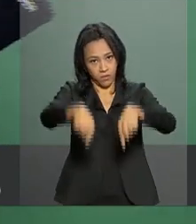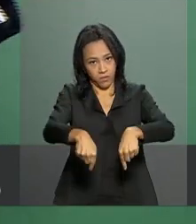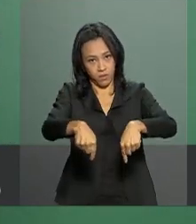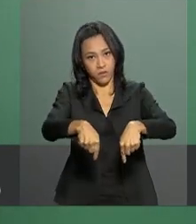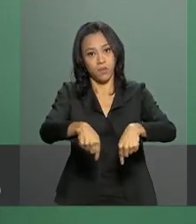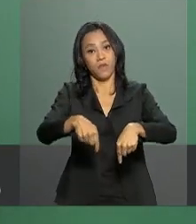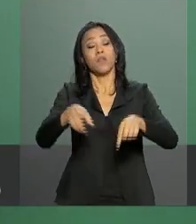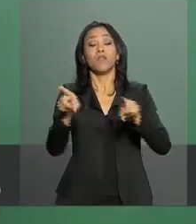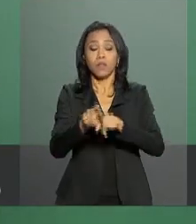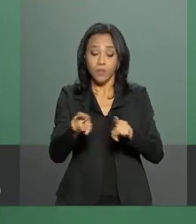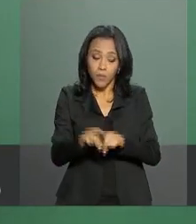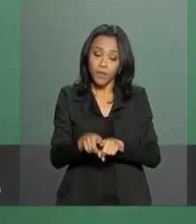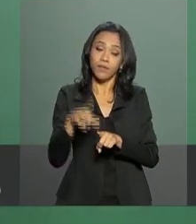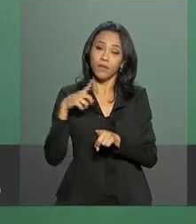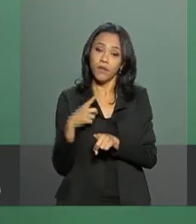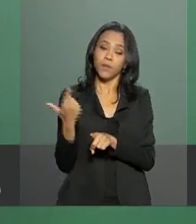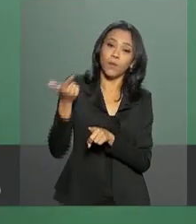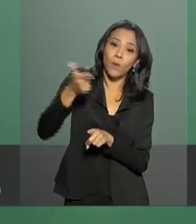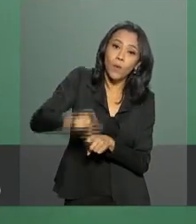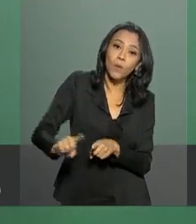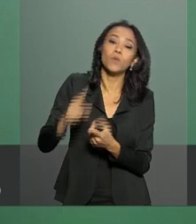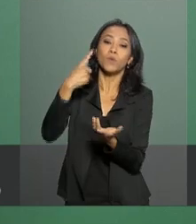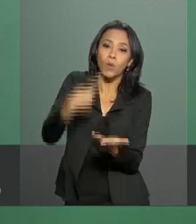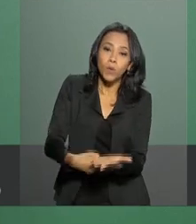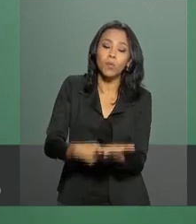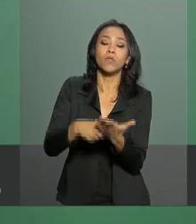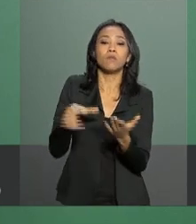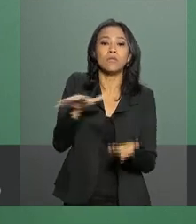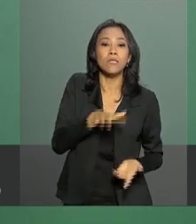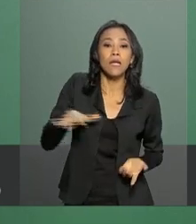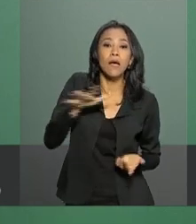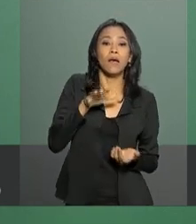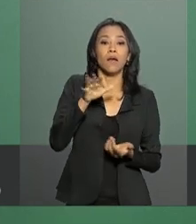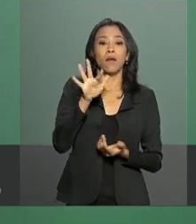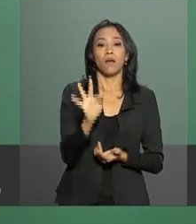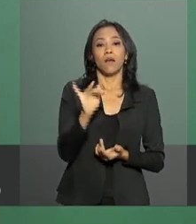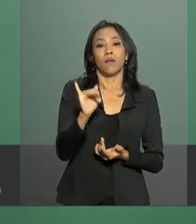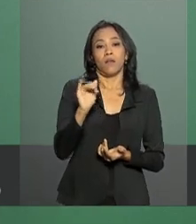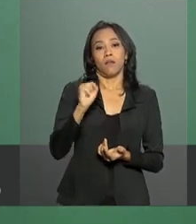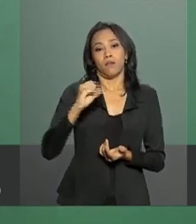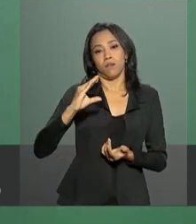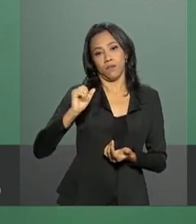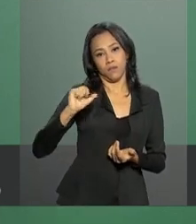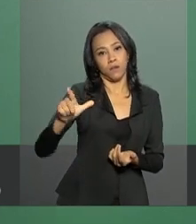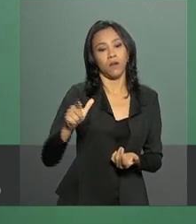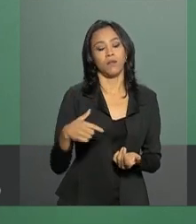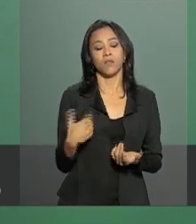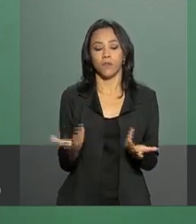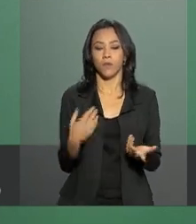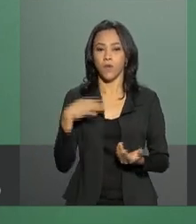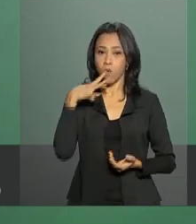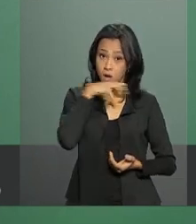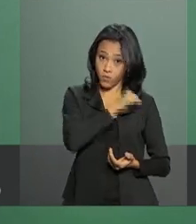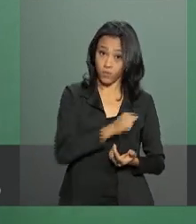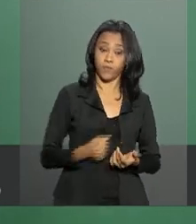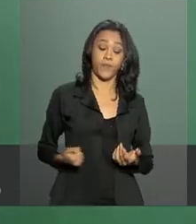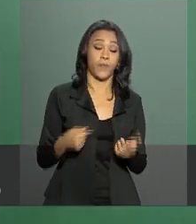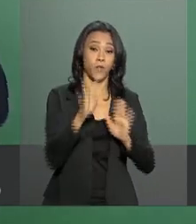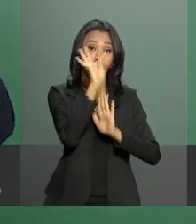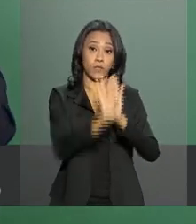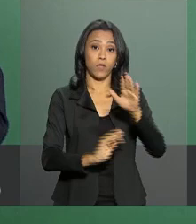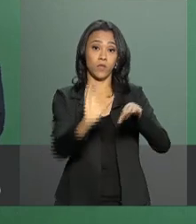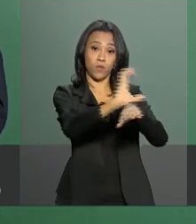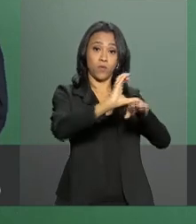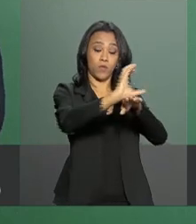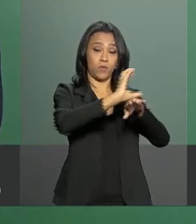dessa responsabilidade fiscal então eu acho que nós tendo em vista o texto da constituição que fazer aqui